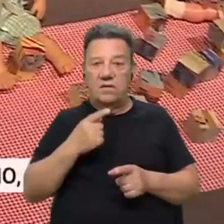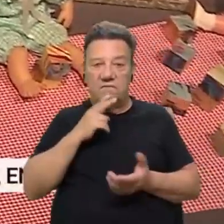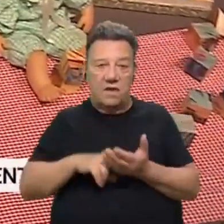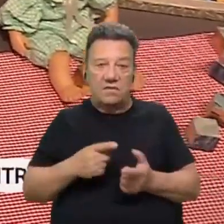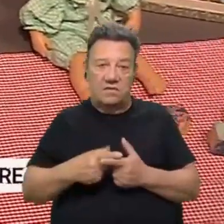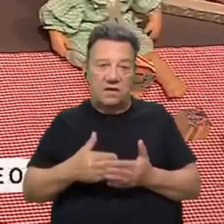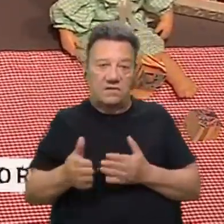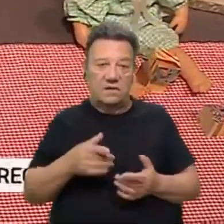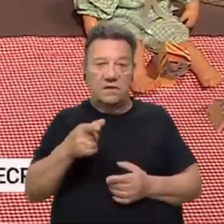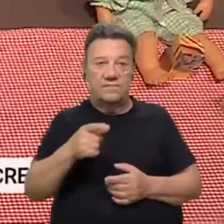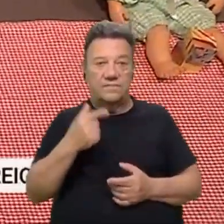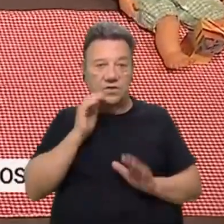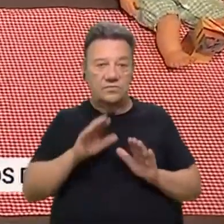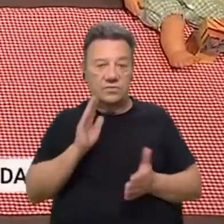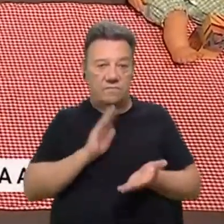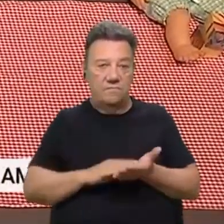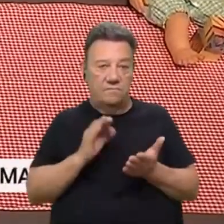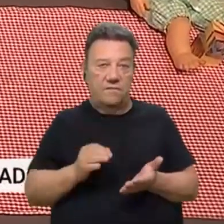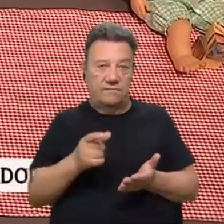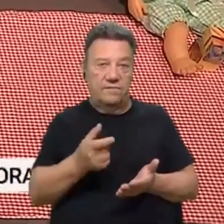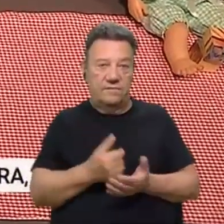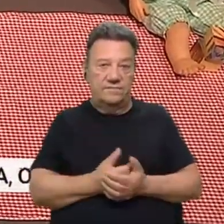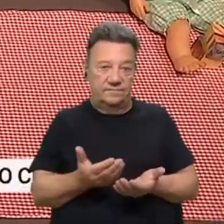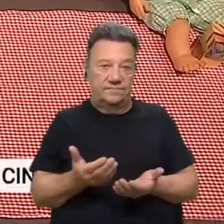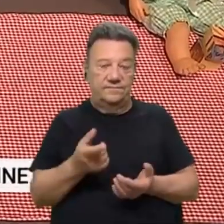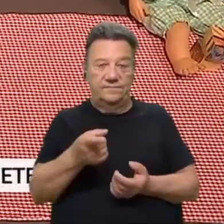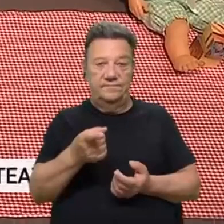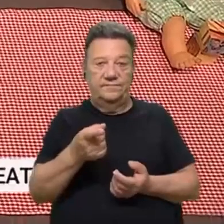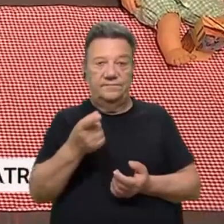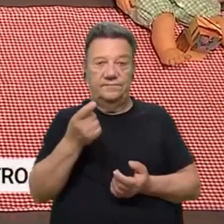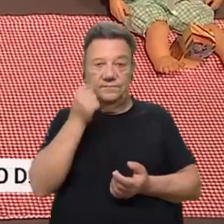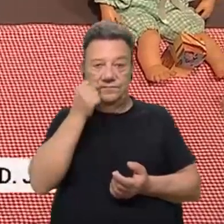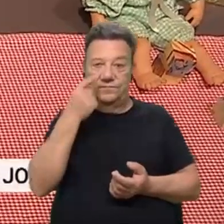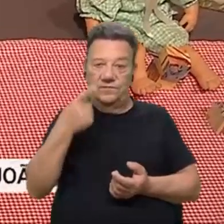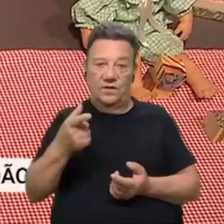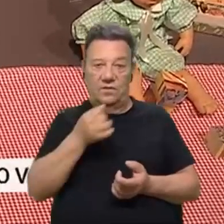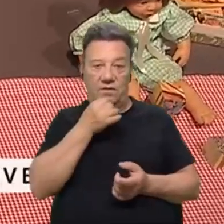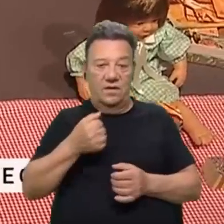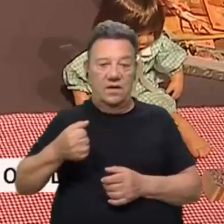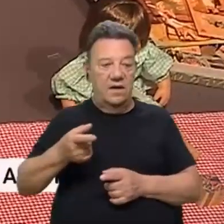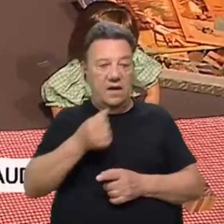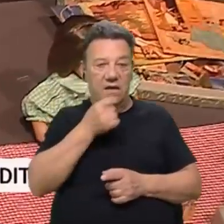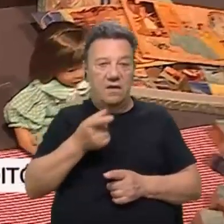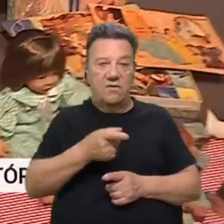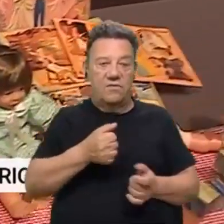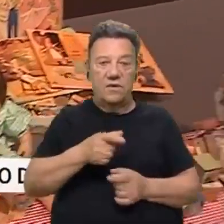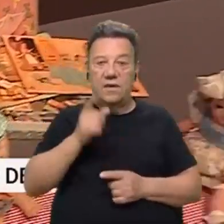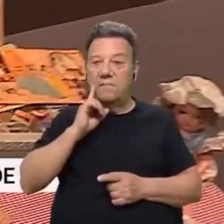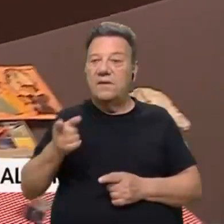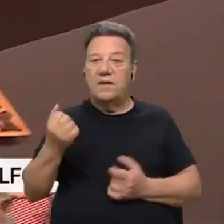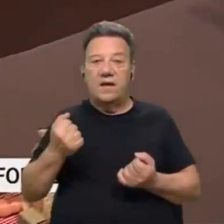interessa nesta exposição provam precisamente isso não é é um menino que tem um regador a menina que tem o carrinho